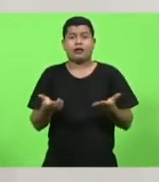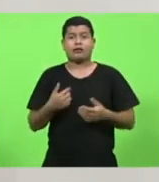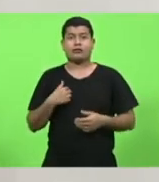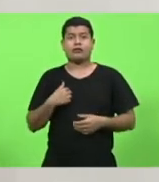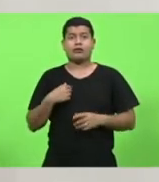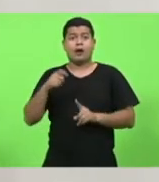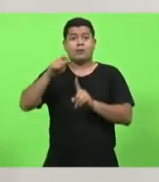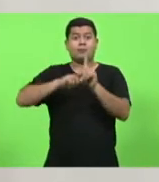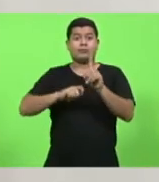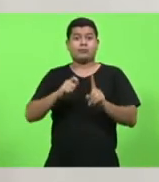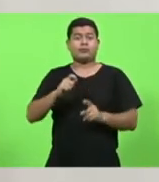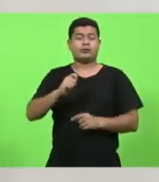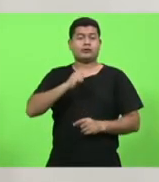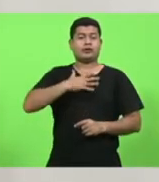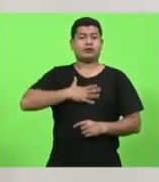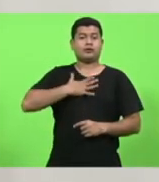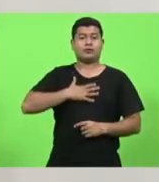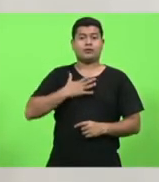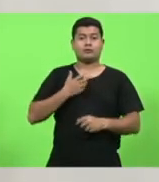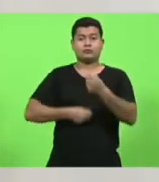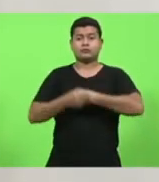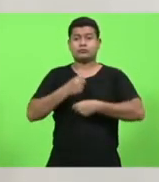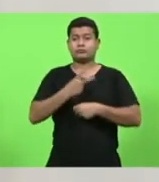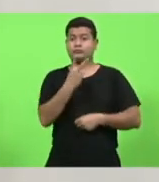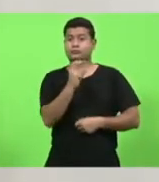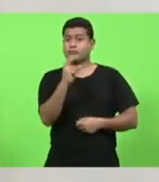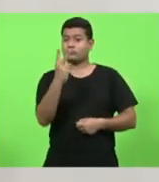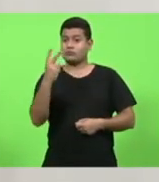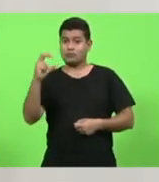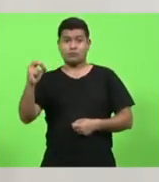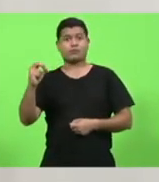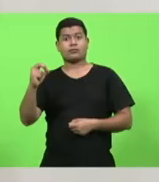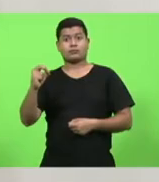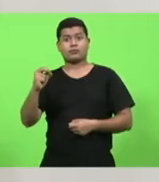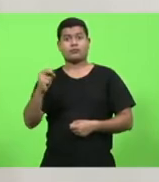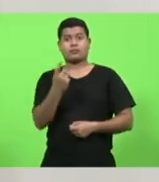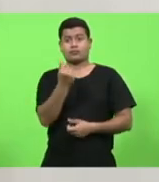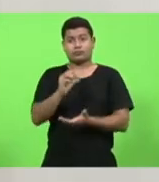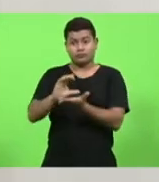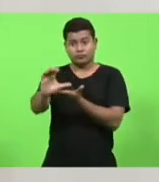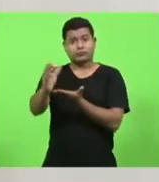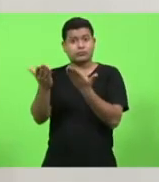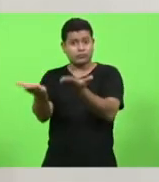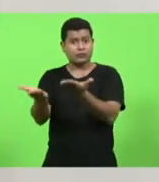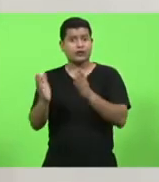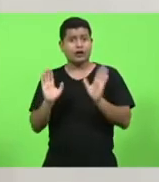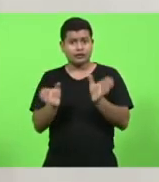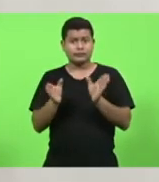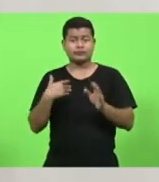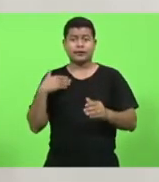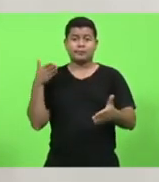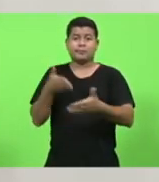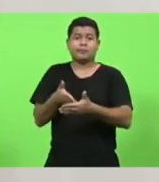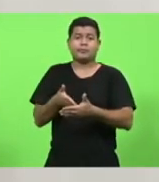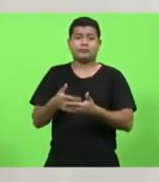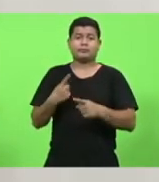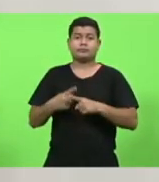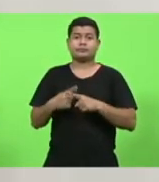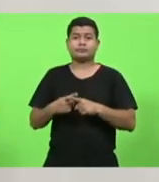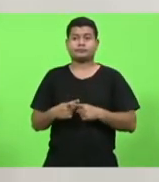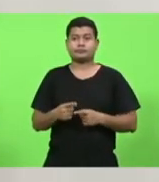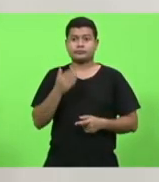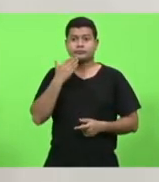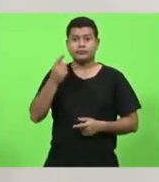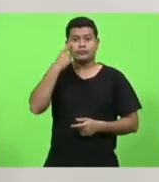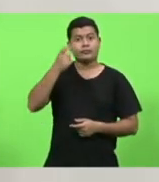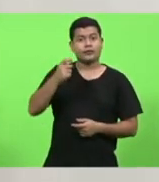8, no mês 8 do ano passado, está travado ainda, porque foi solicitado se tinha interesse e se